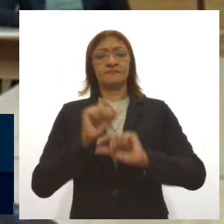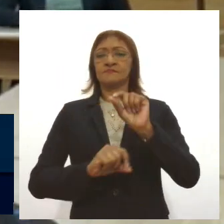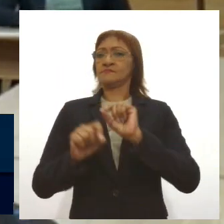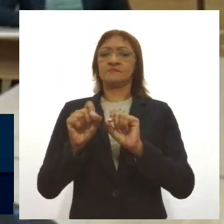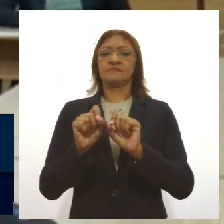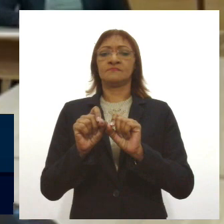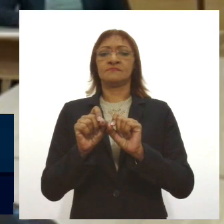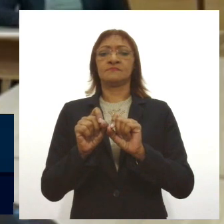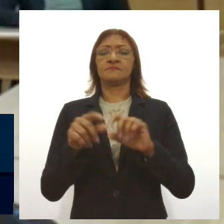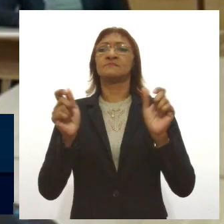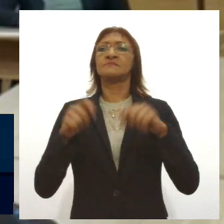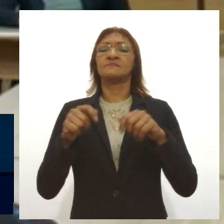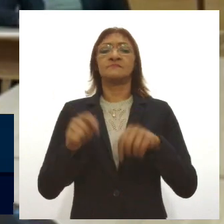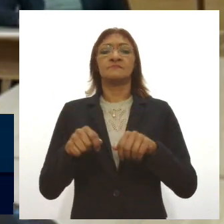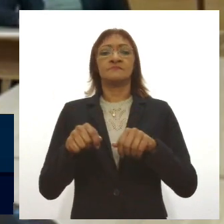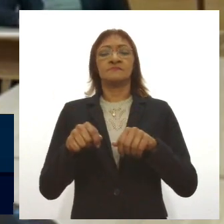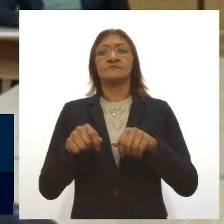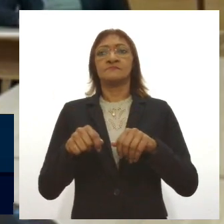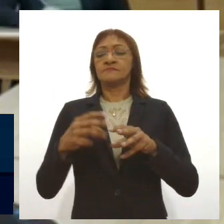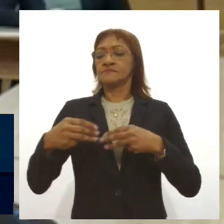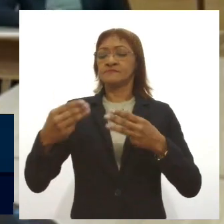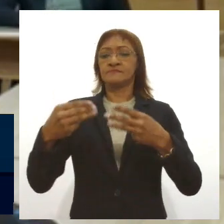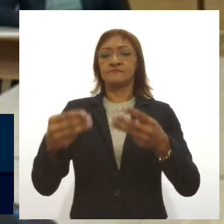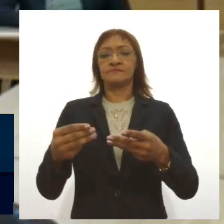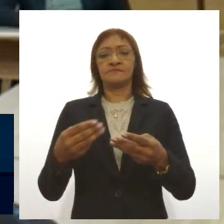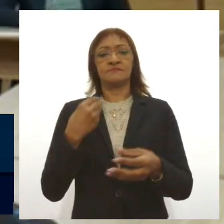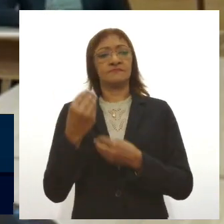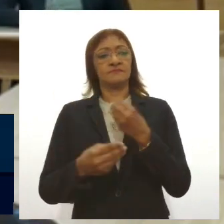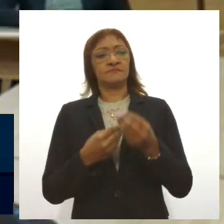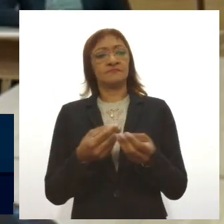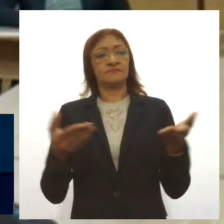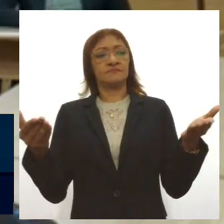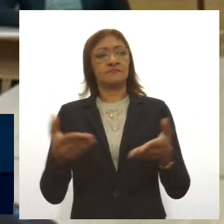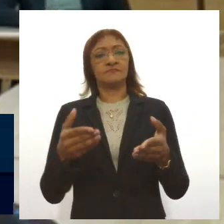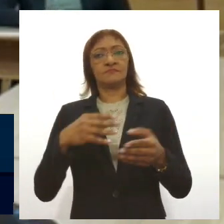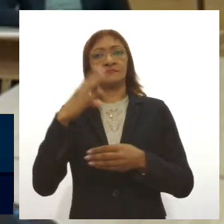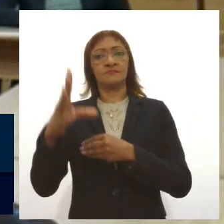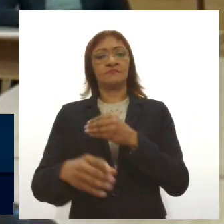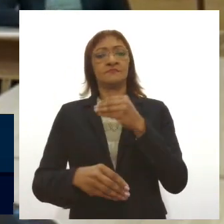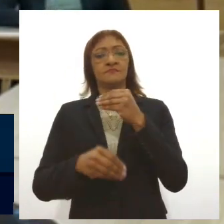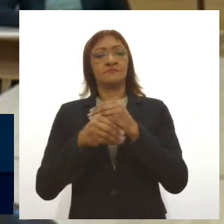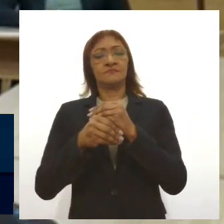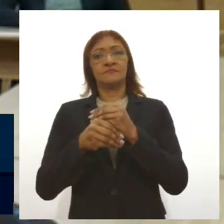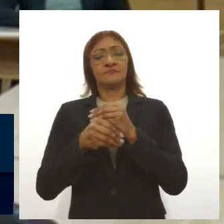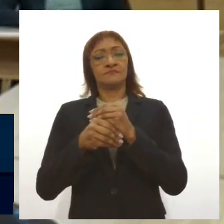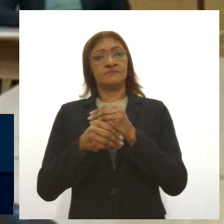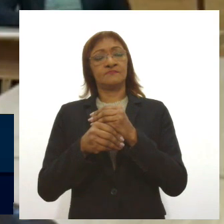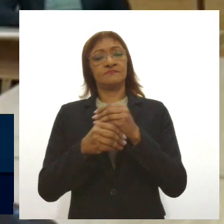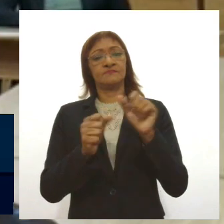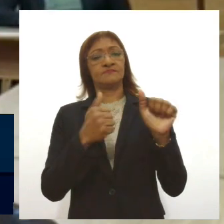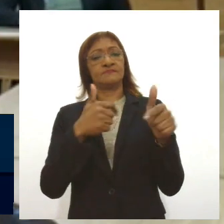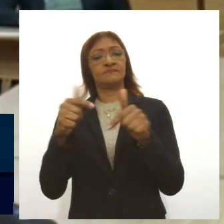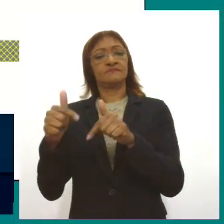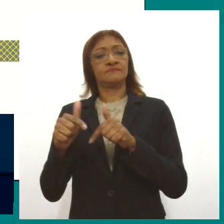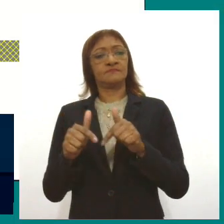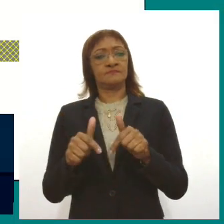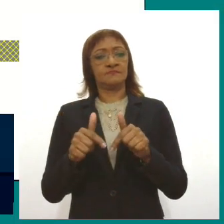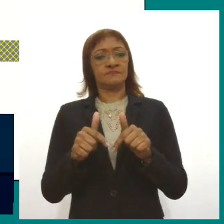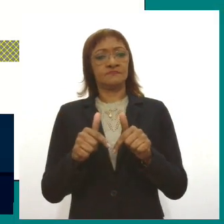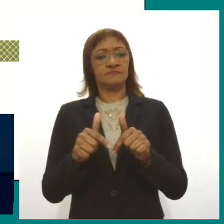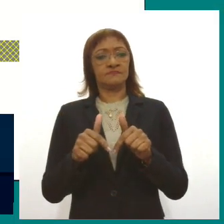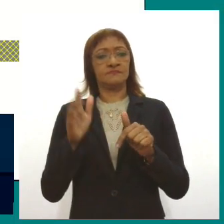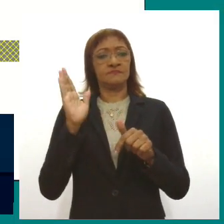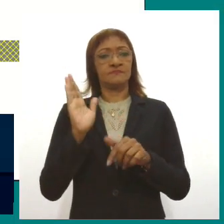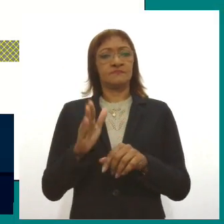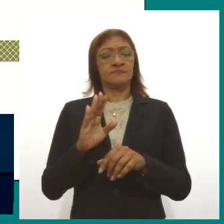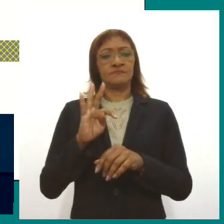um programa coordenado pelo Ministério do Desenvolvimento Regional, ele vem complementar essas ações de